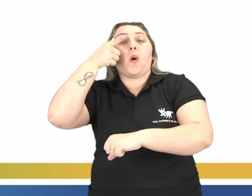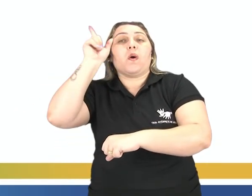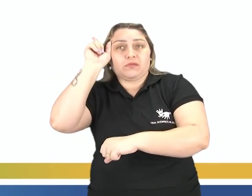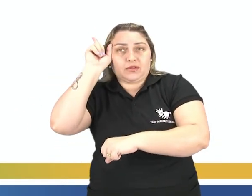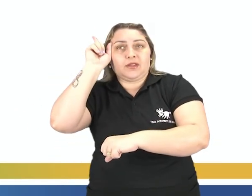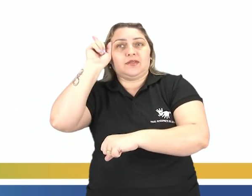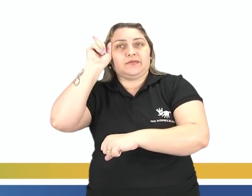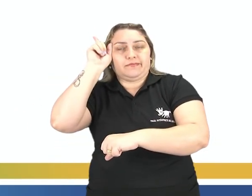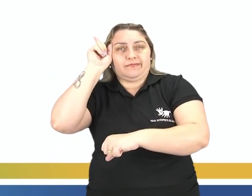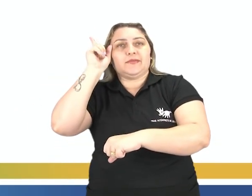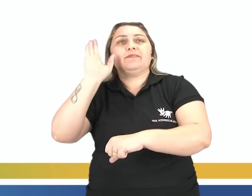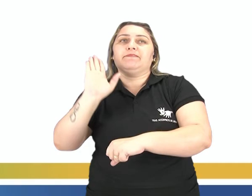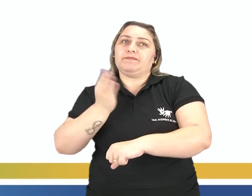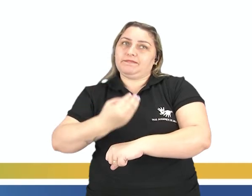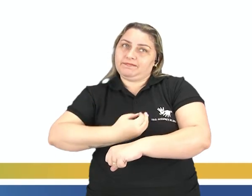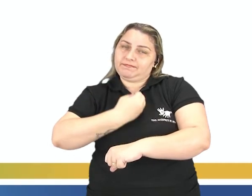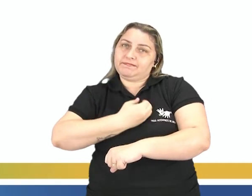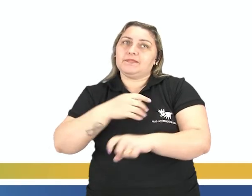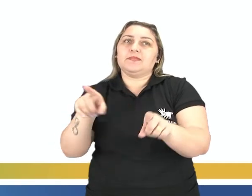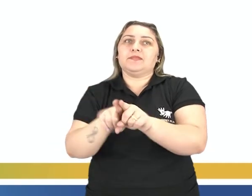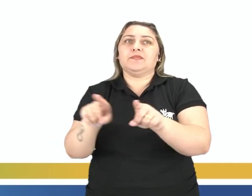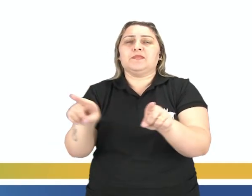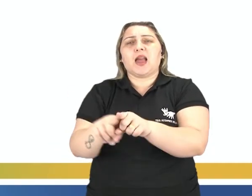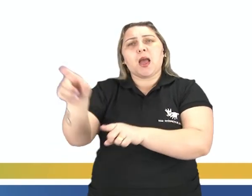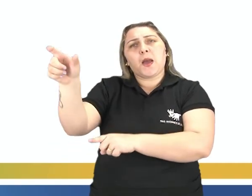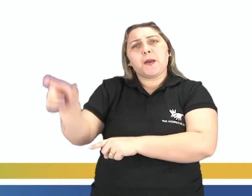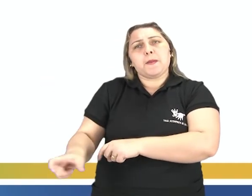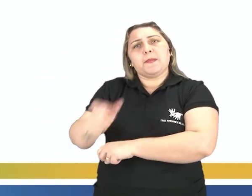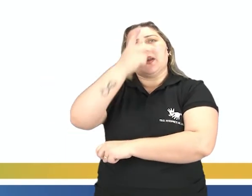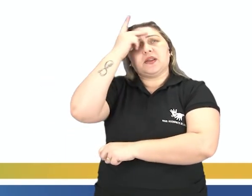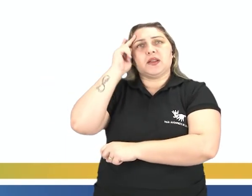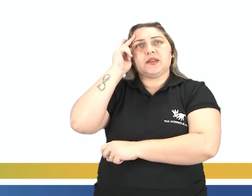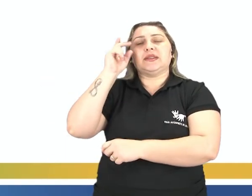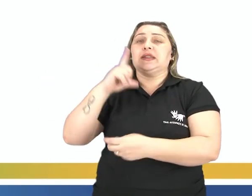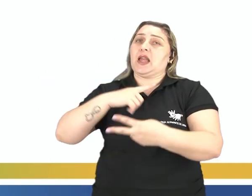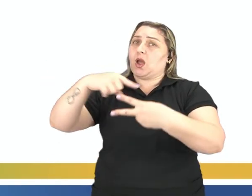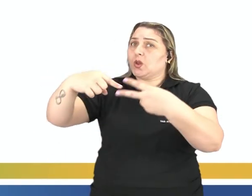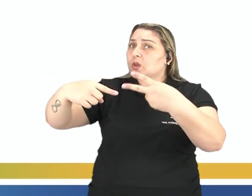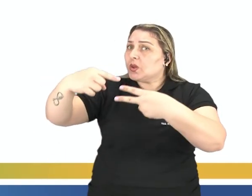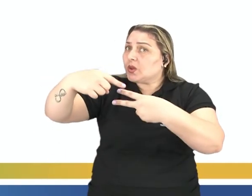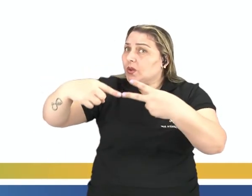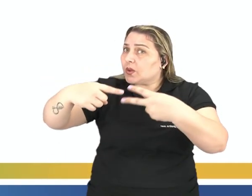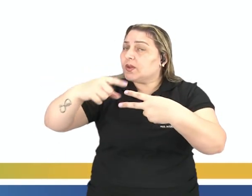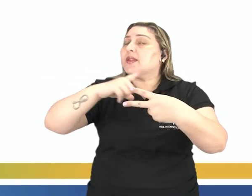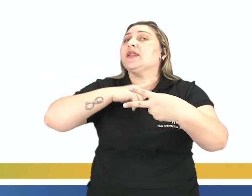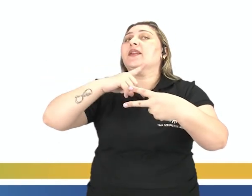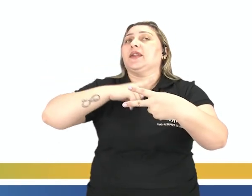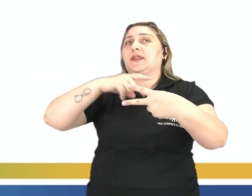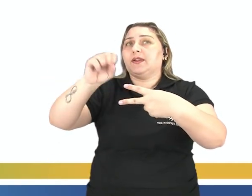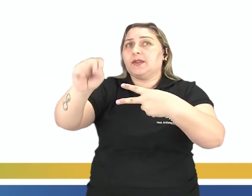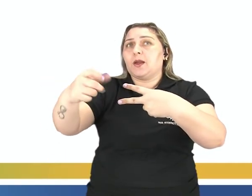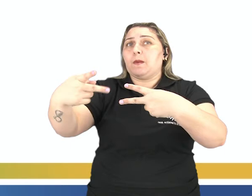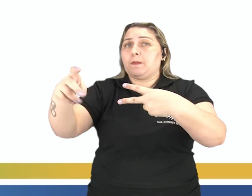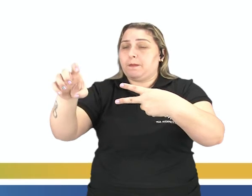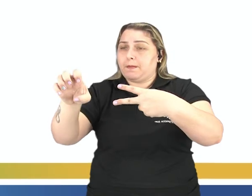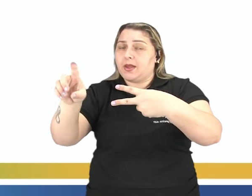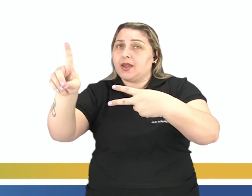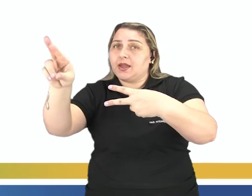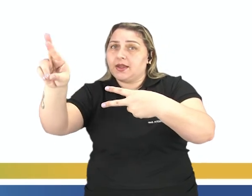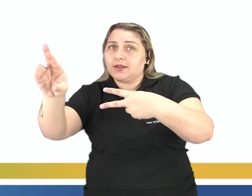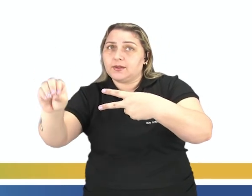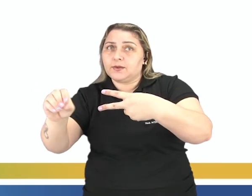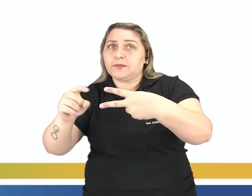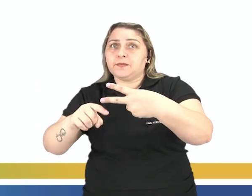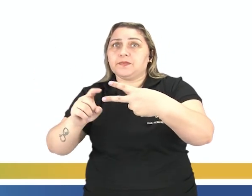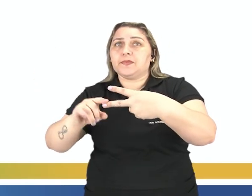tempo é quando aconteceu. Matou ontem em Vigário Geral, então o tempo está presente dentro da história. Personagens,